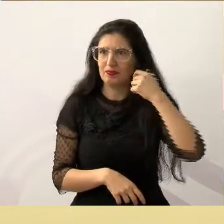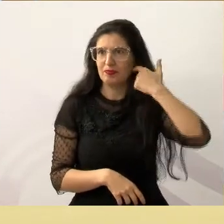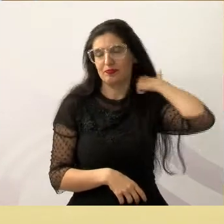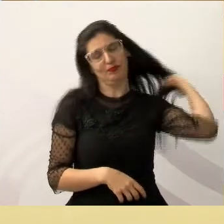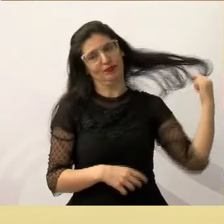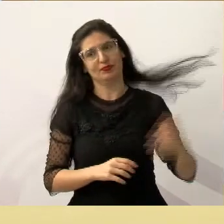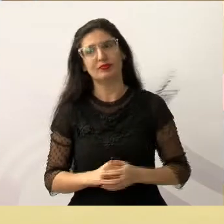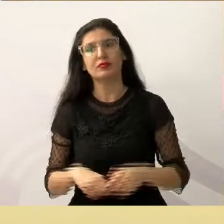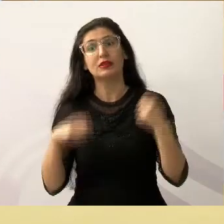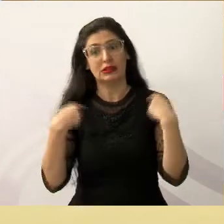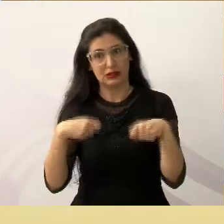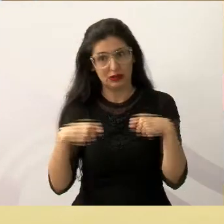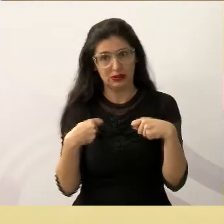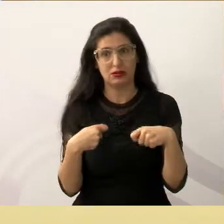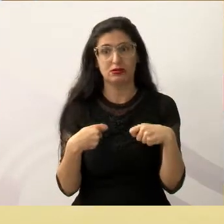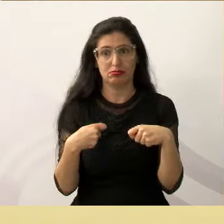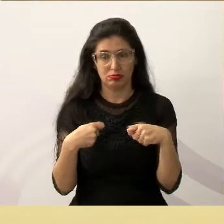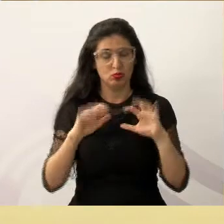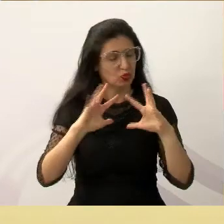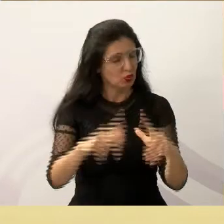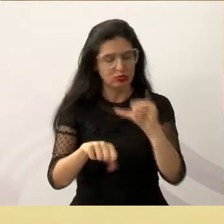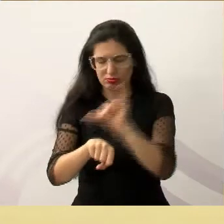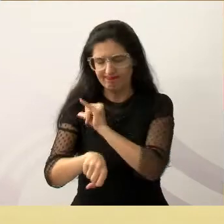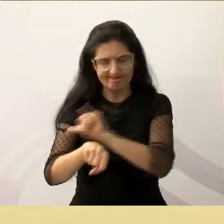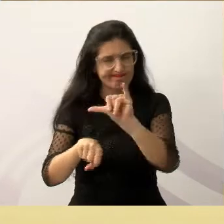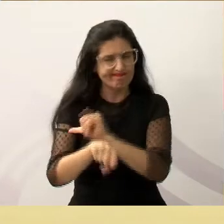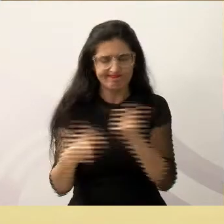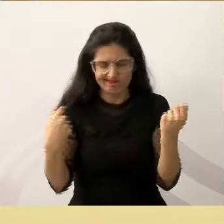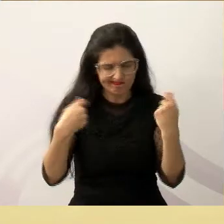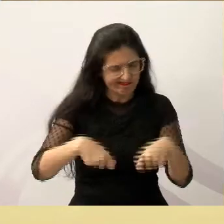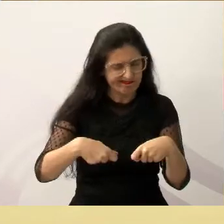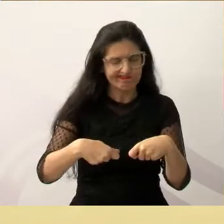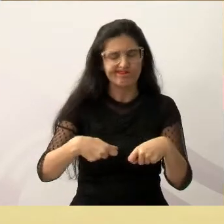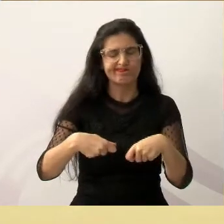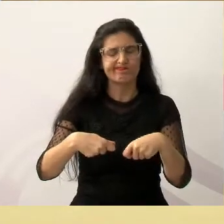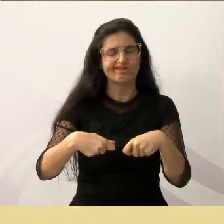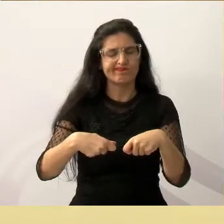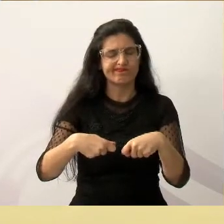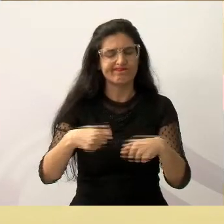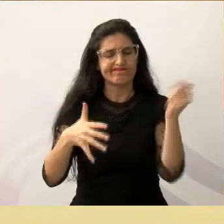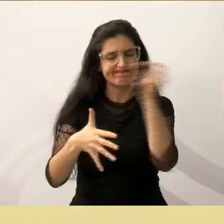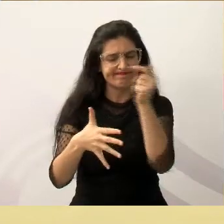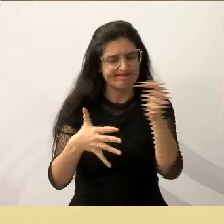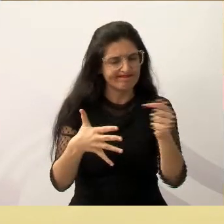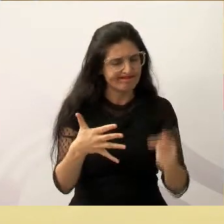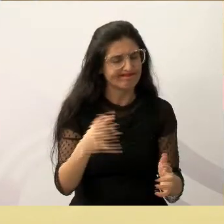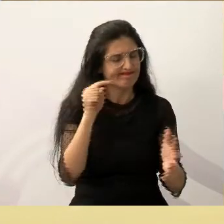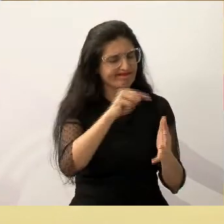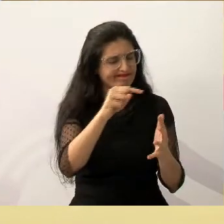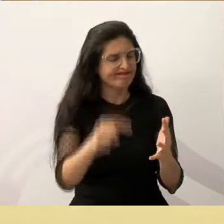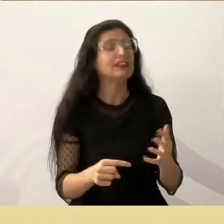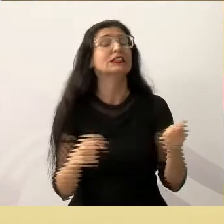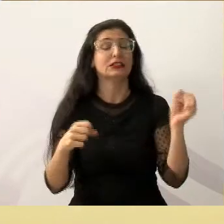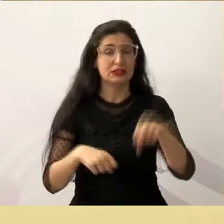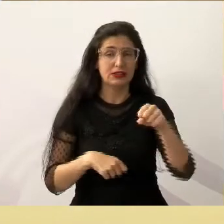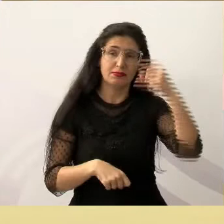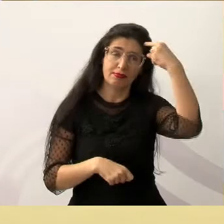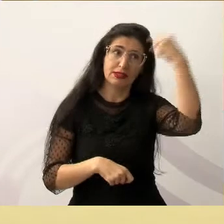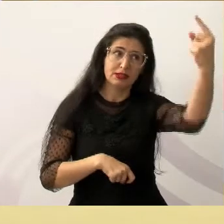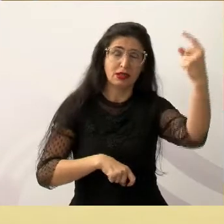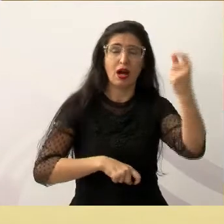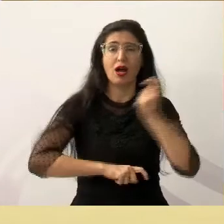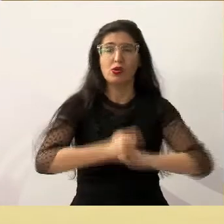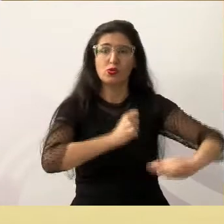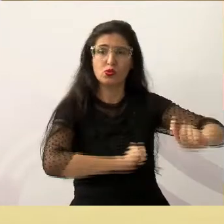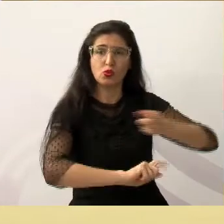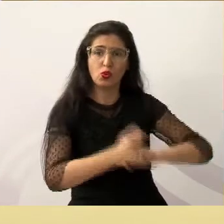as medidas possíveis e tem que, sim, pensar no orçamento, porque a gente